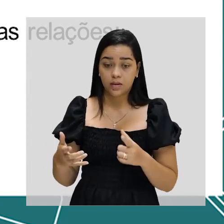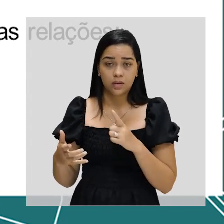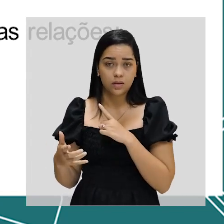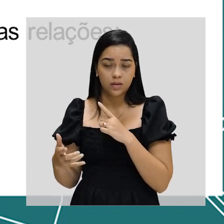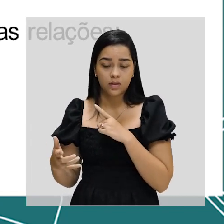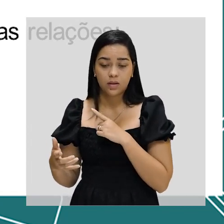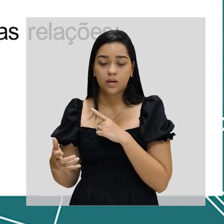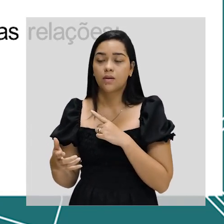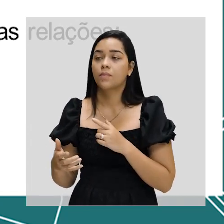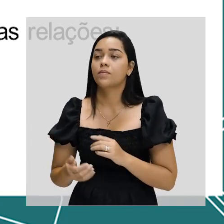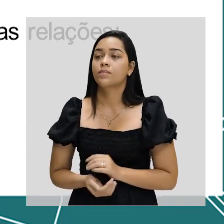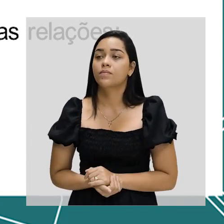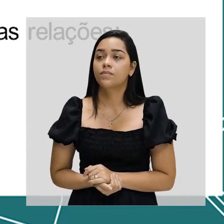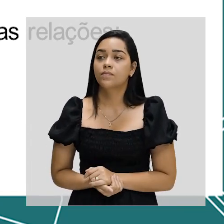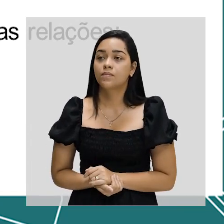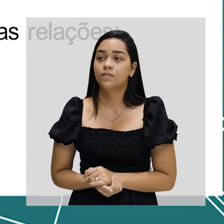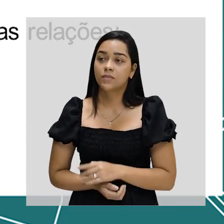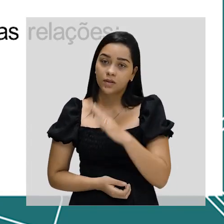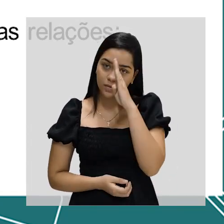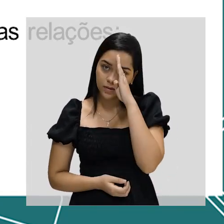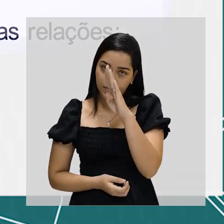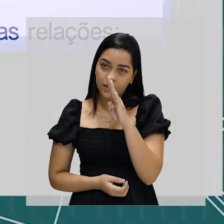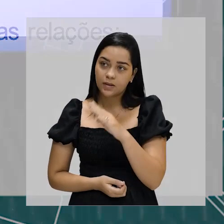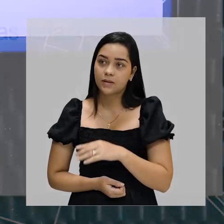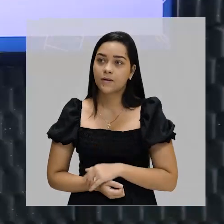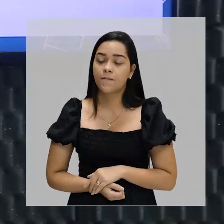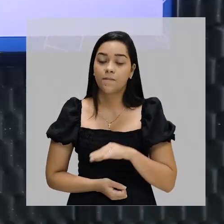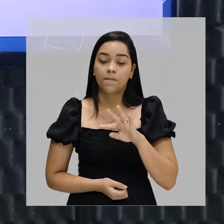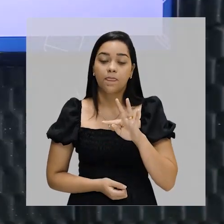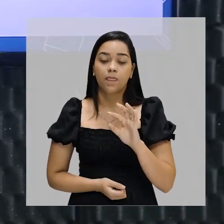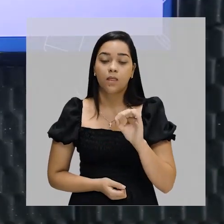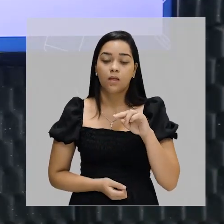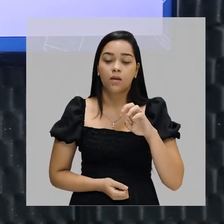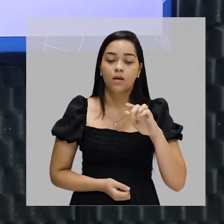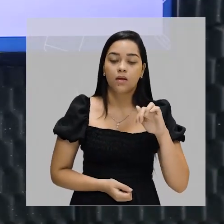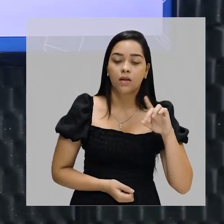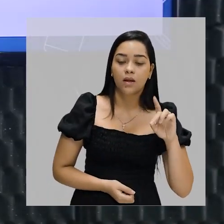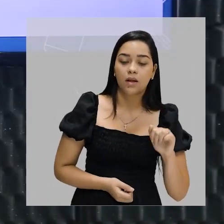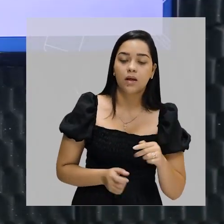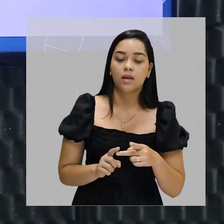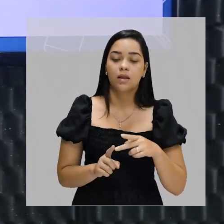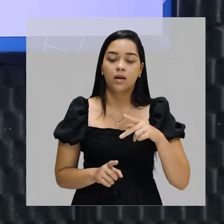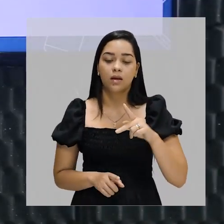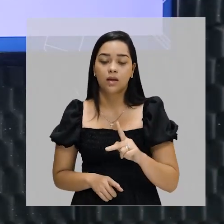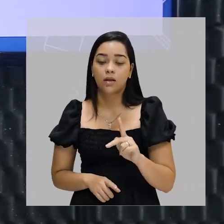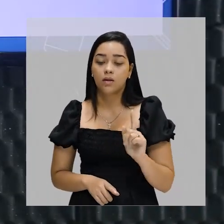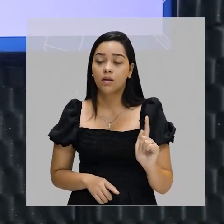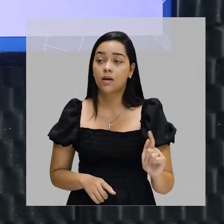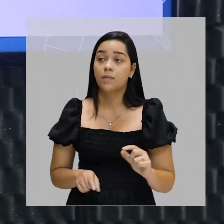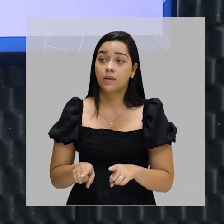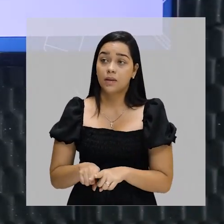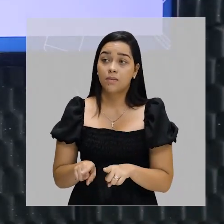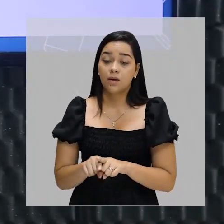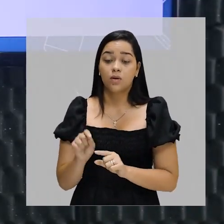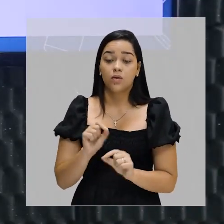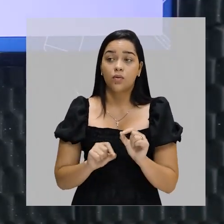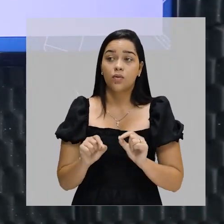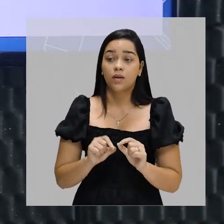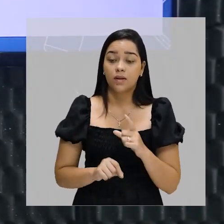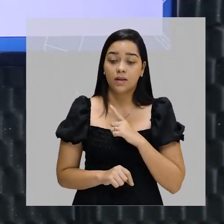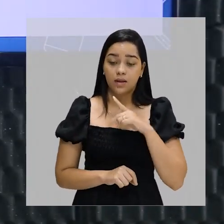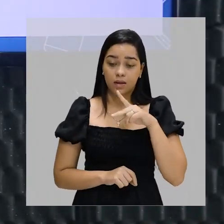uma matéria são as principais: tonelada, quilograma, e já citamos que quilograma é a